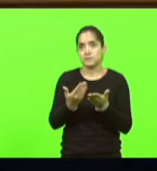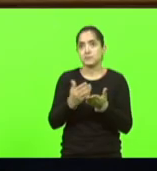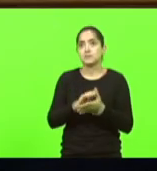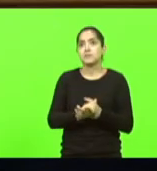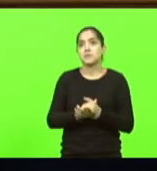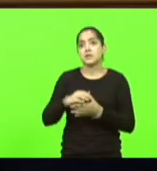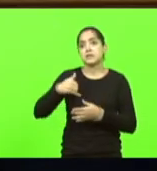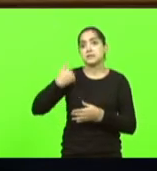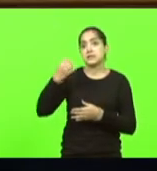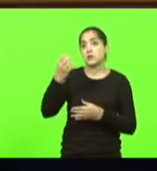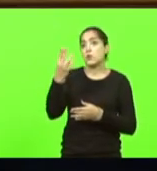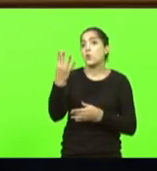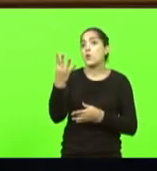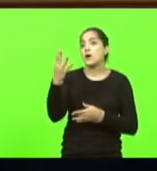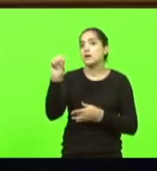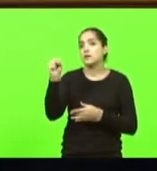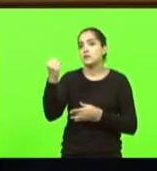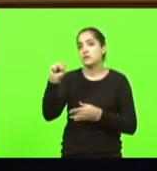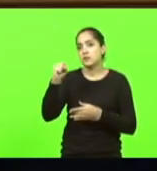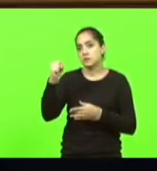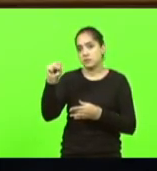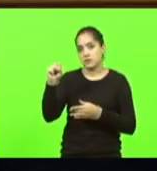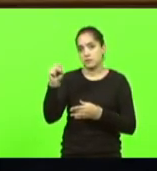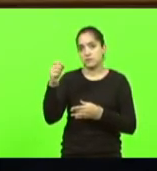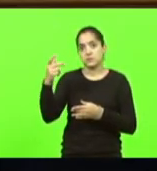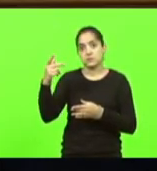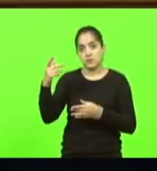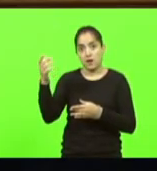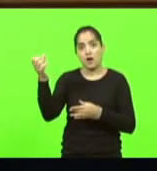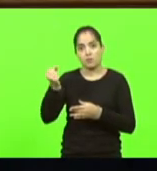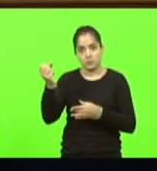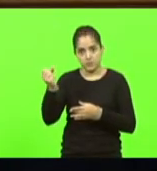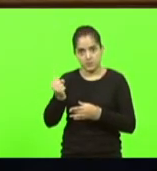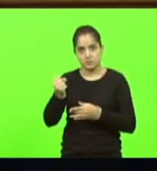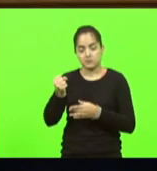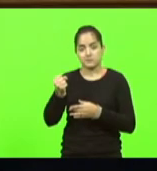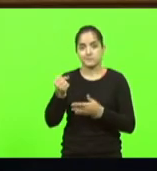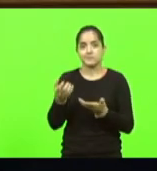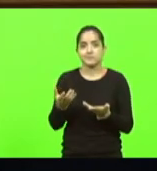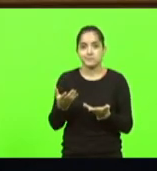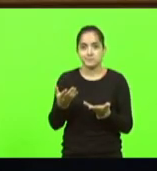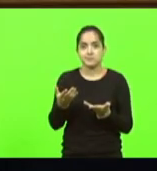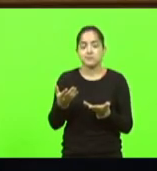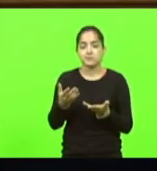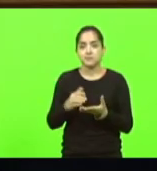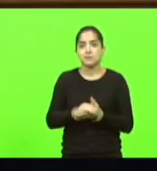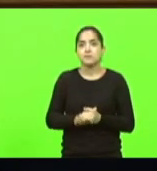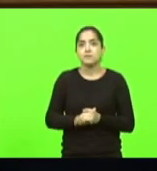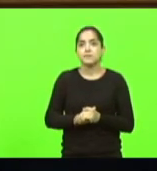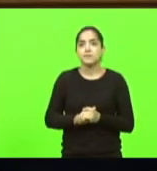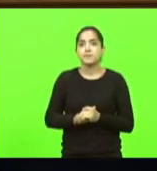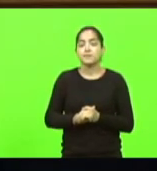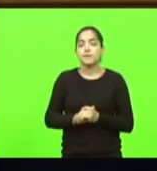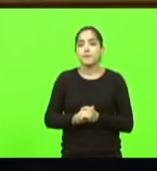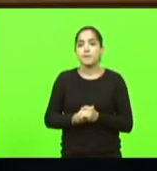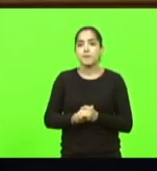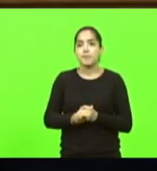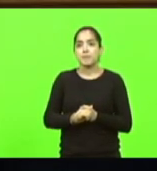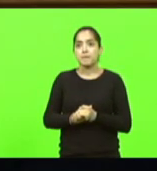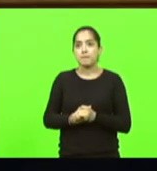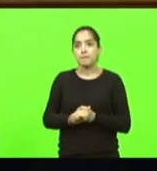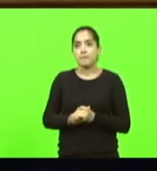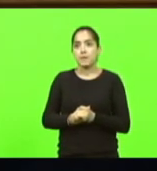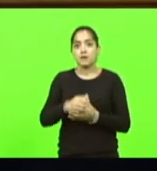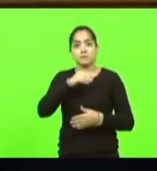48 anos de idade Um Garoto garoto e o 48 anos de idade aposentado com